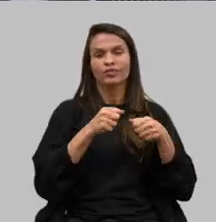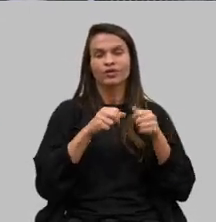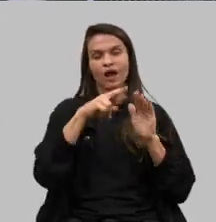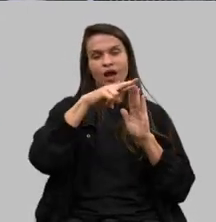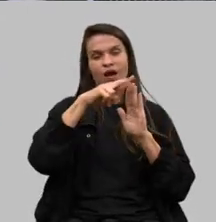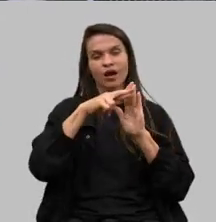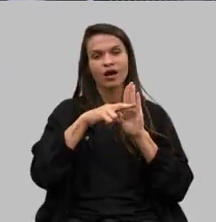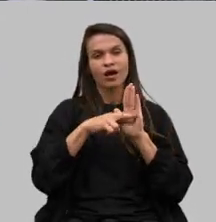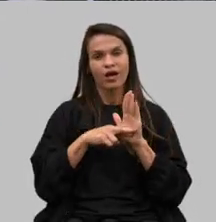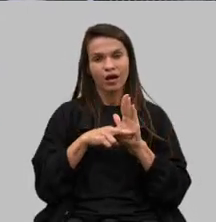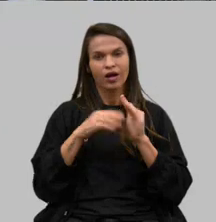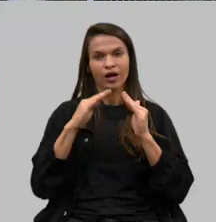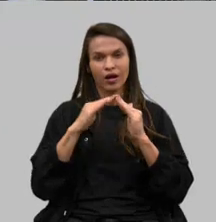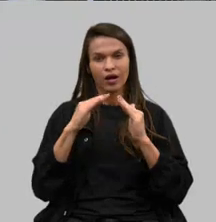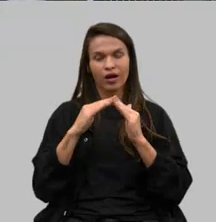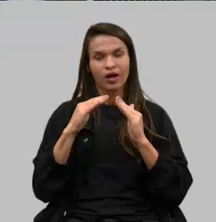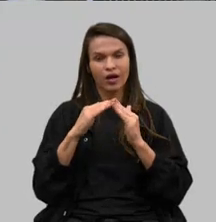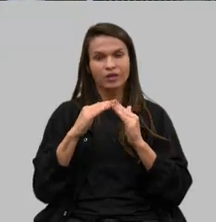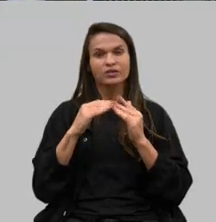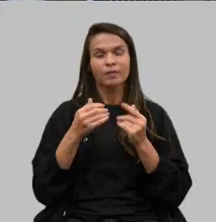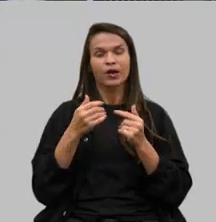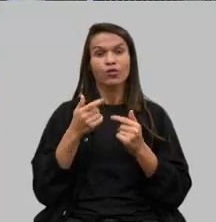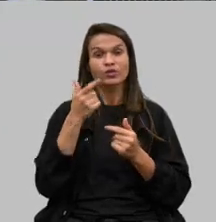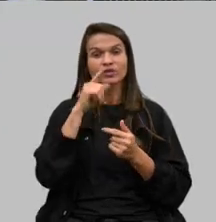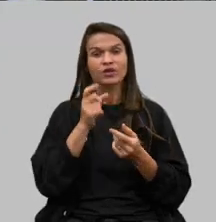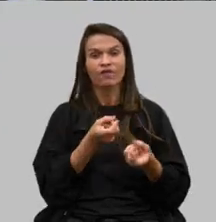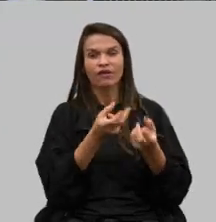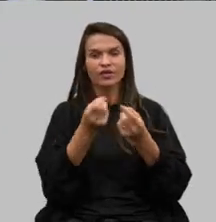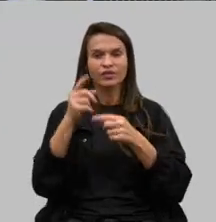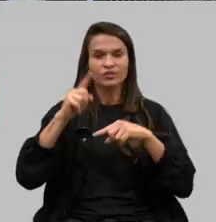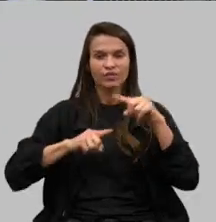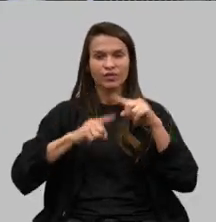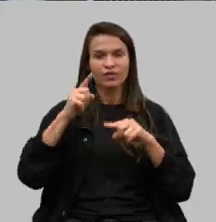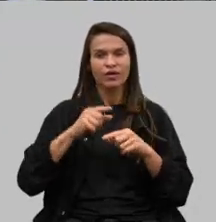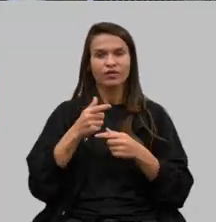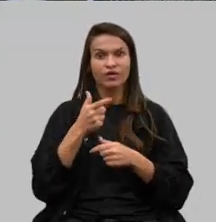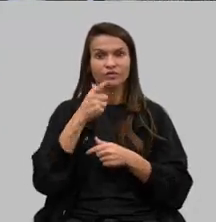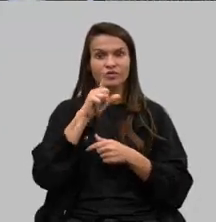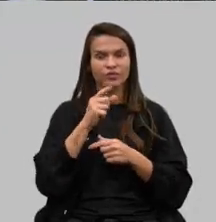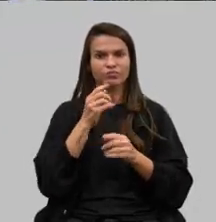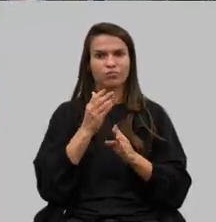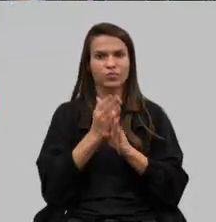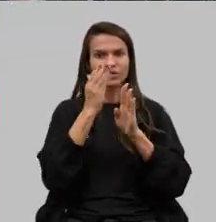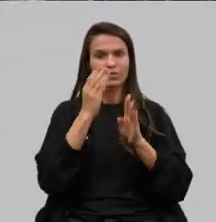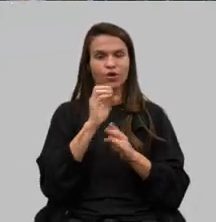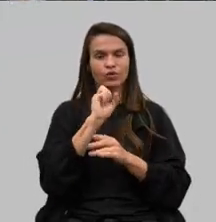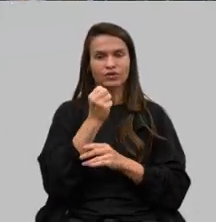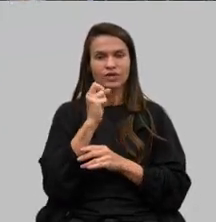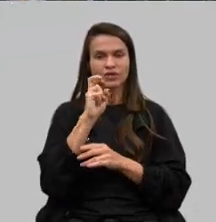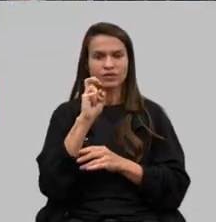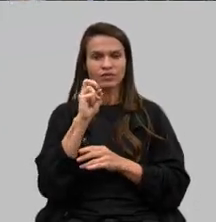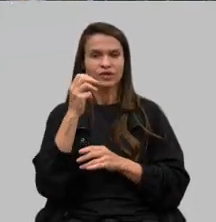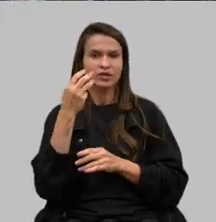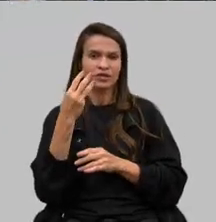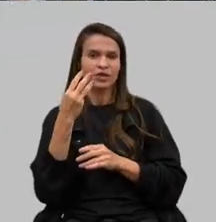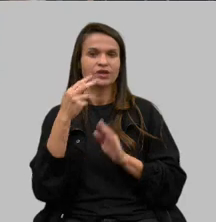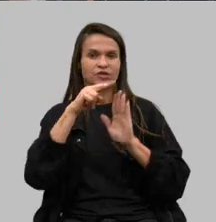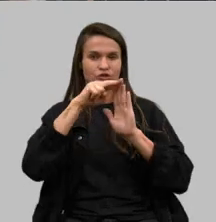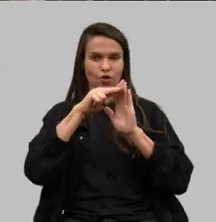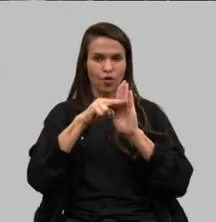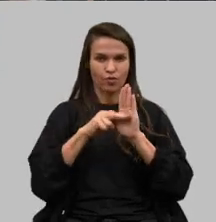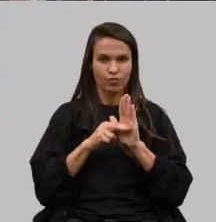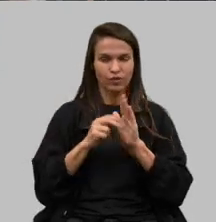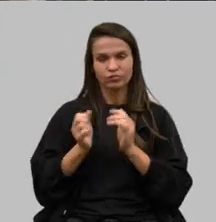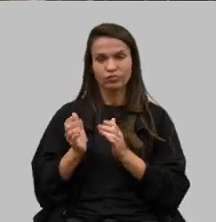sua propriedade para vender o seu produto ele vai conseguir conhecer 853 normas e por outro lado né Eh no